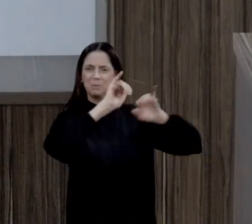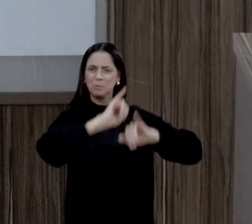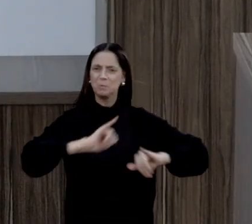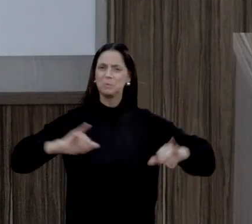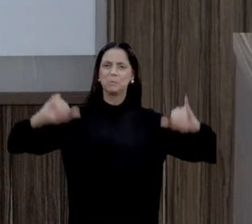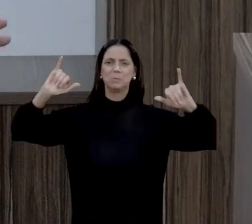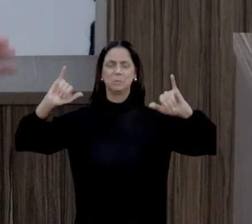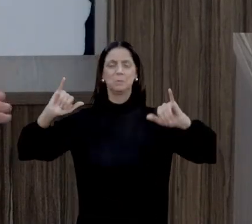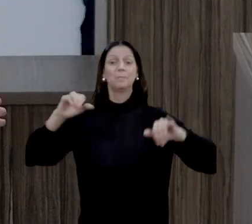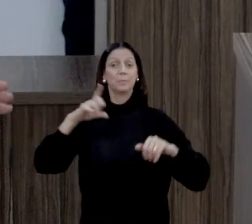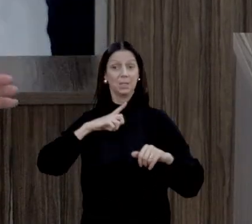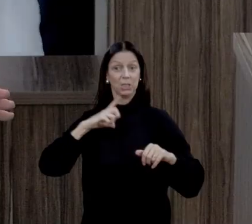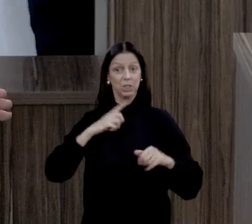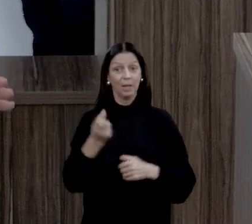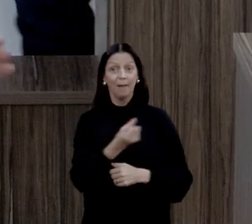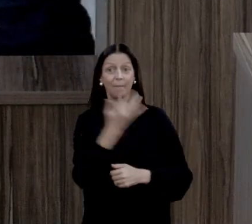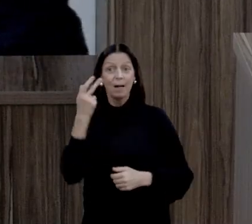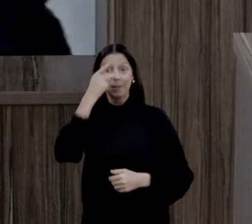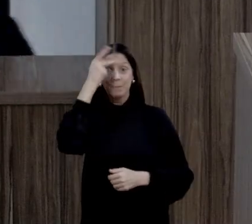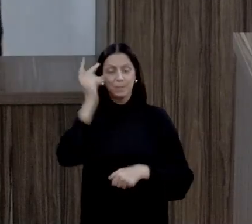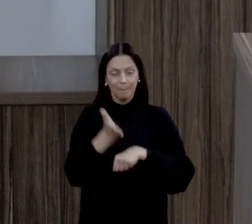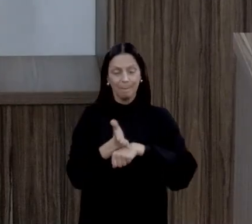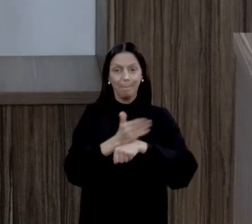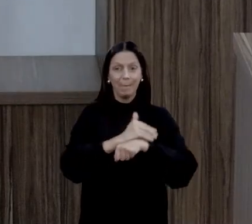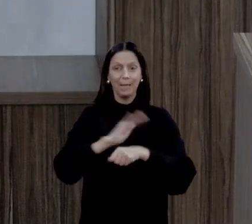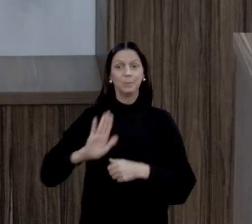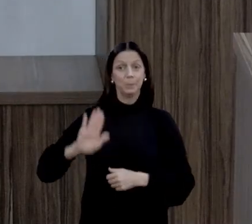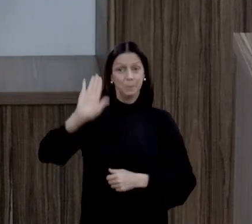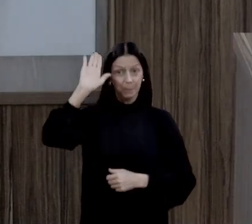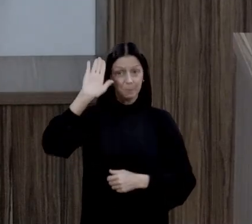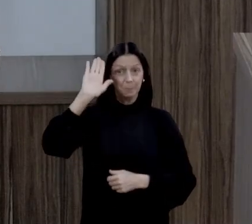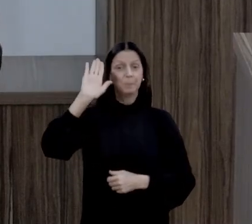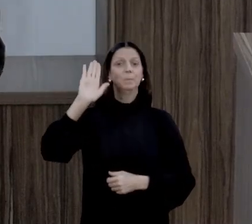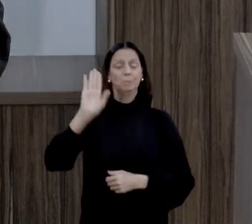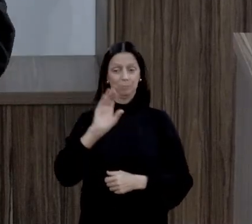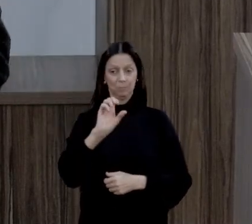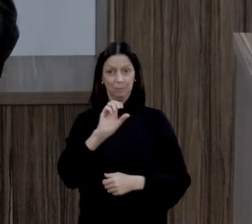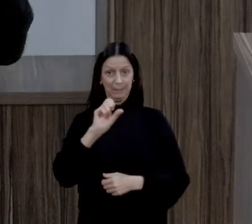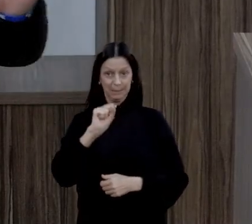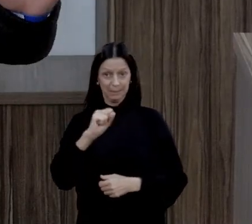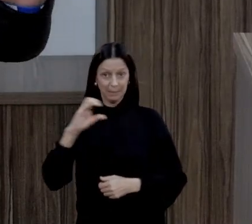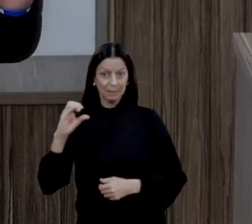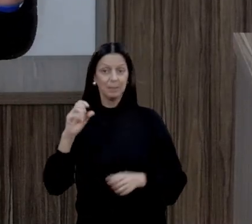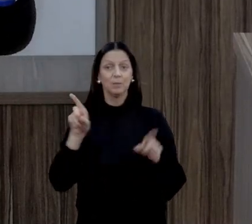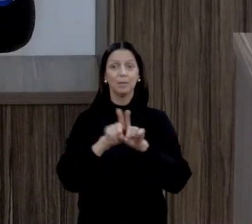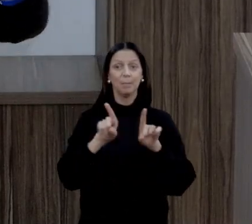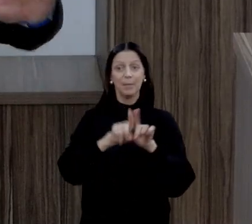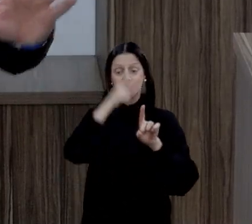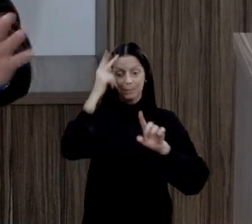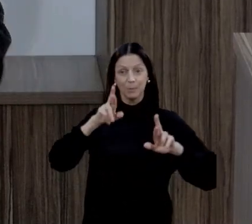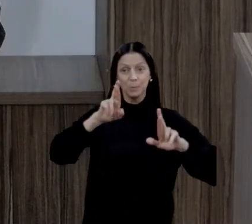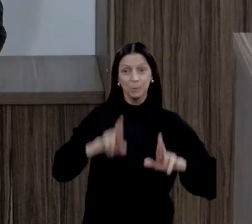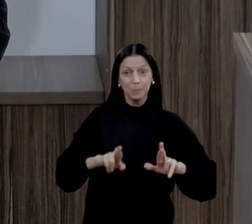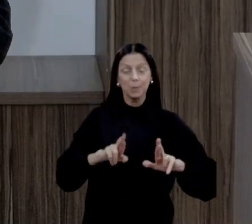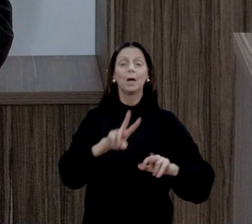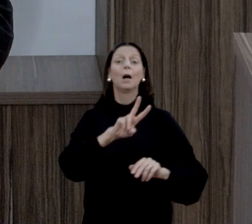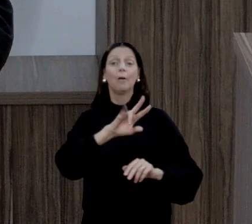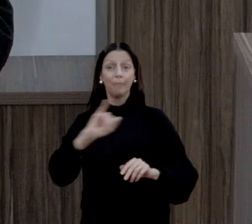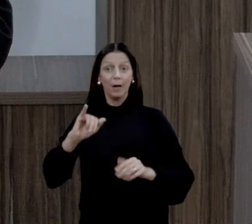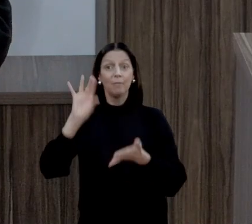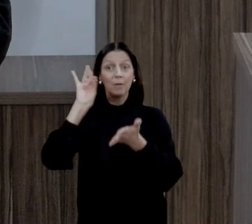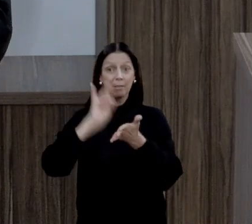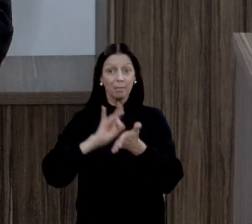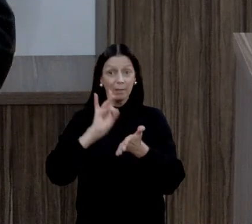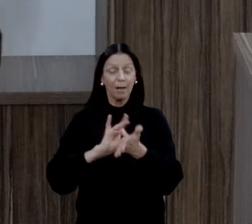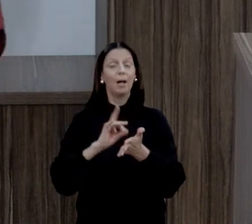de pré-candidatos aqui do nosso estado, e inclusive da nossa região, finalmente agora vai sair, porque ele vai cobrar as